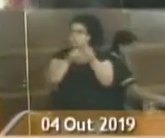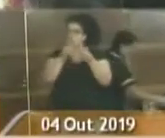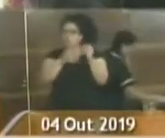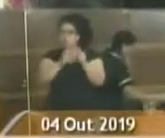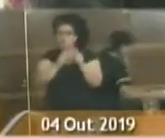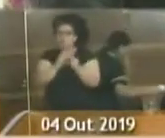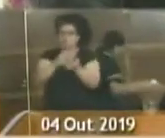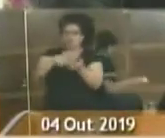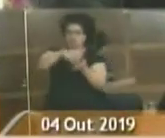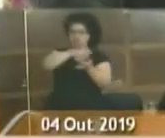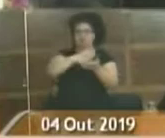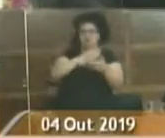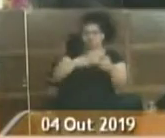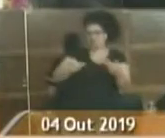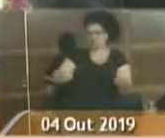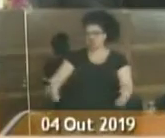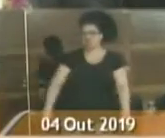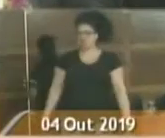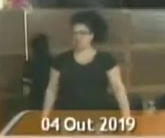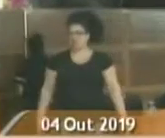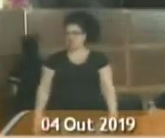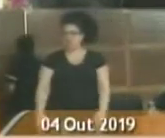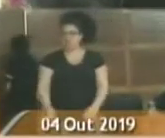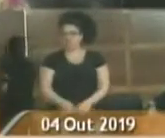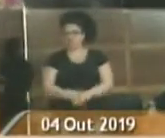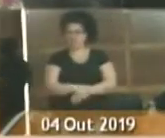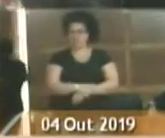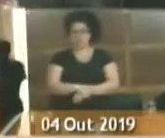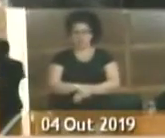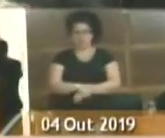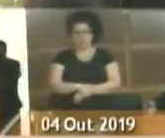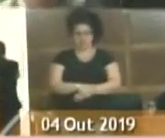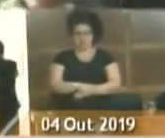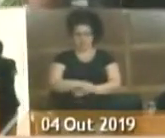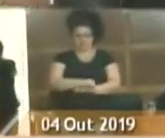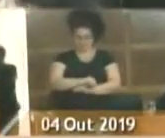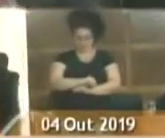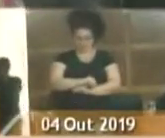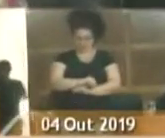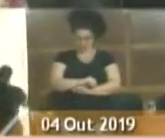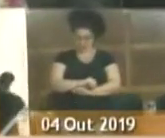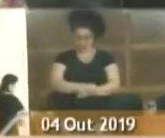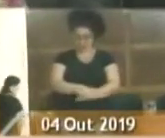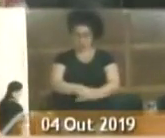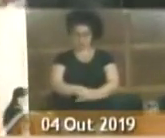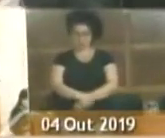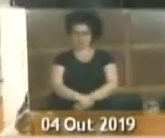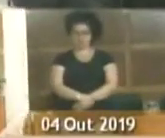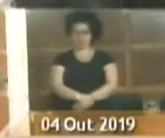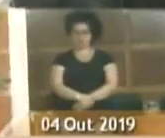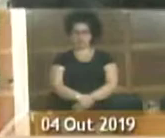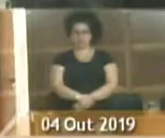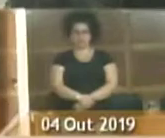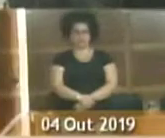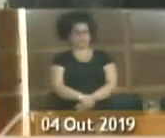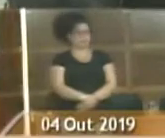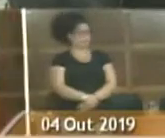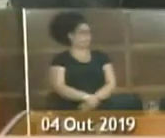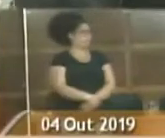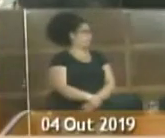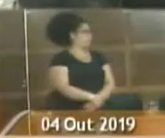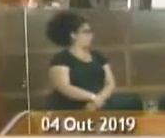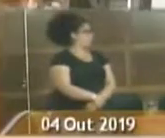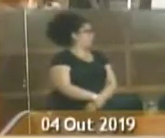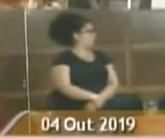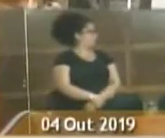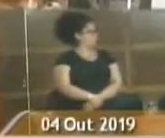fazendo um trabalho com um cachorrinho, muito legal. Tá? Então, vou passar agora para a nossa amiga